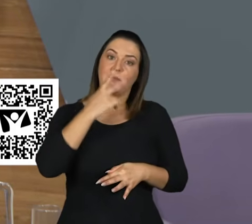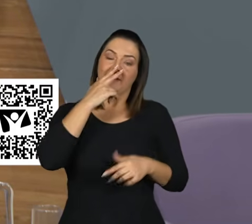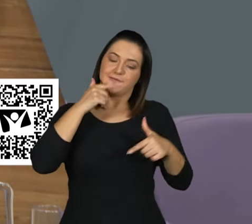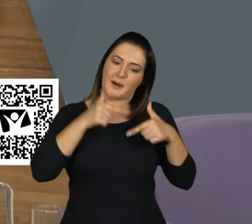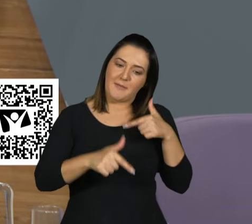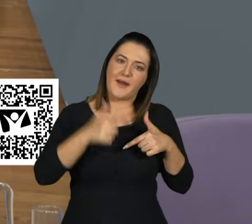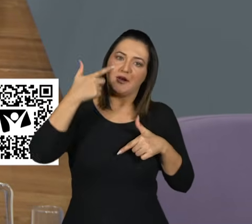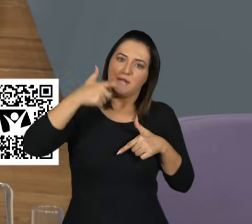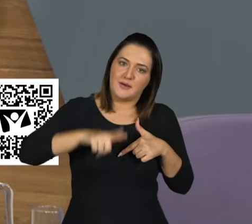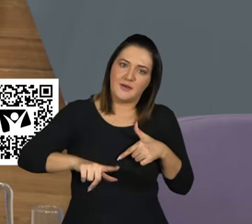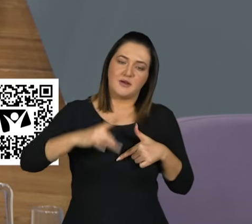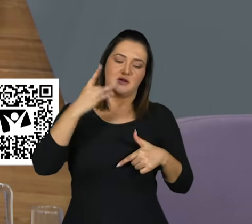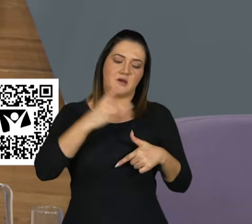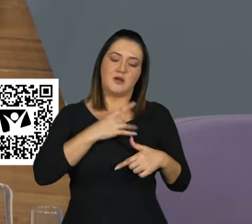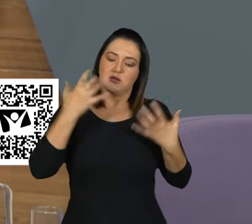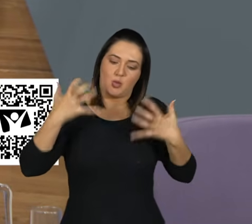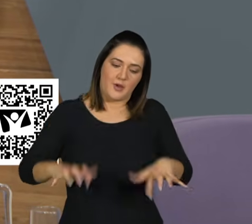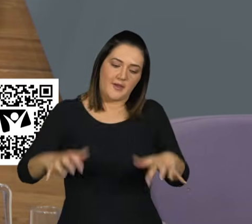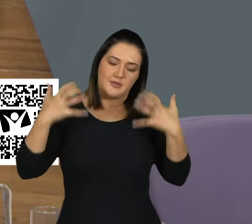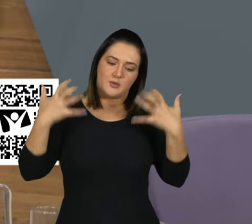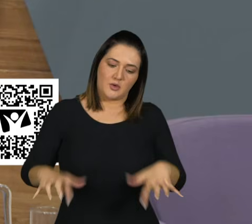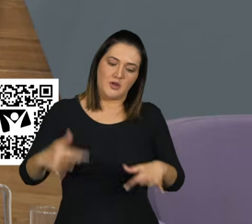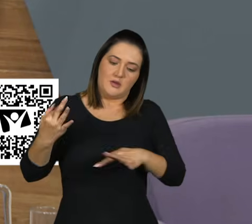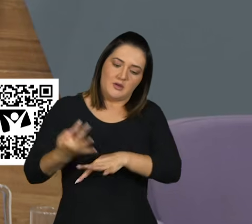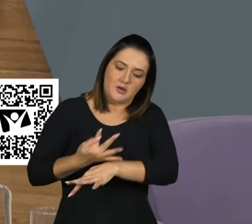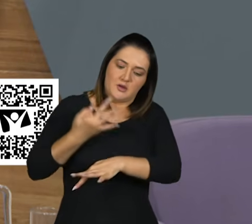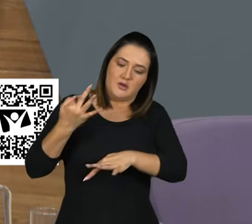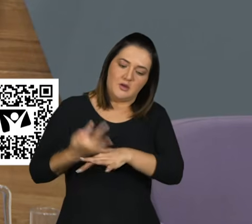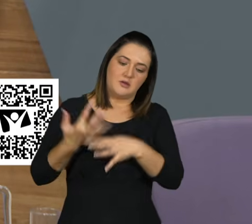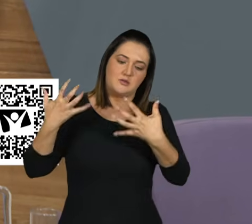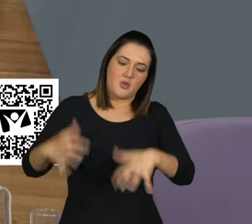continuar tocando e a pessoa vai resistindo,